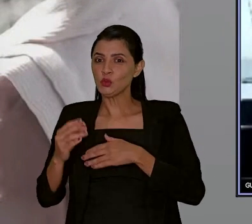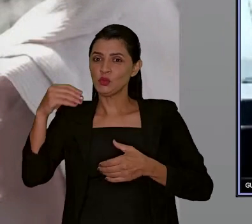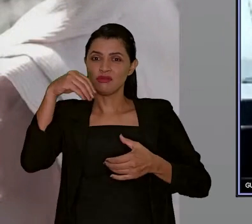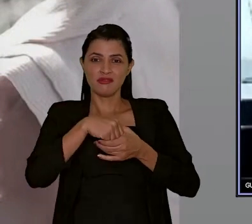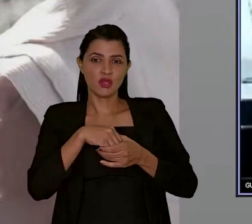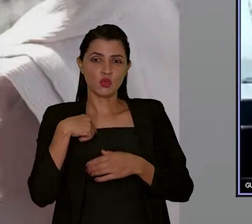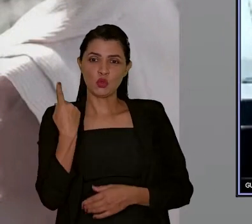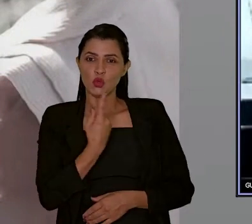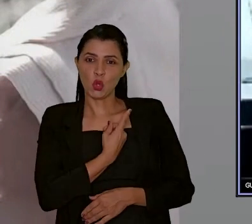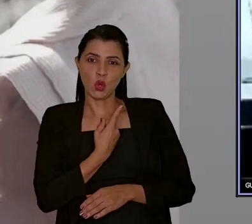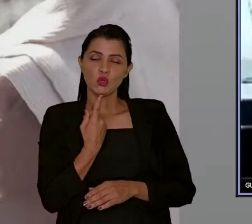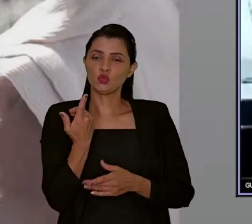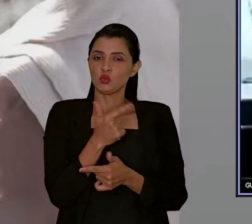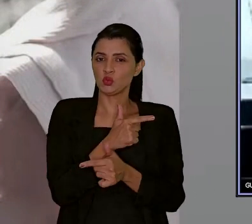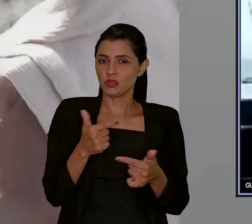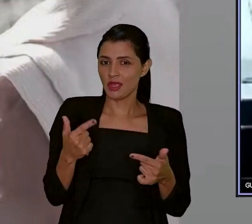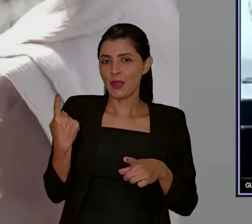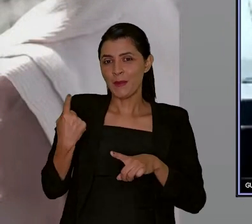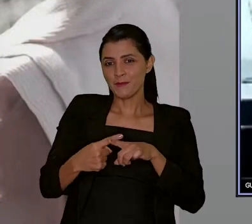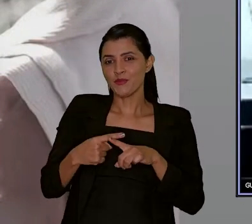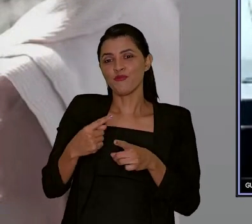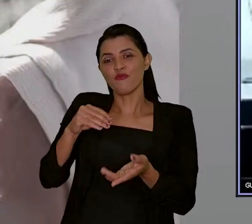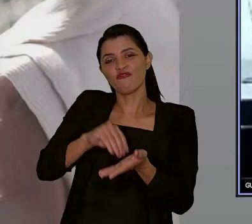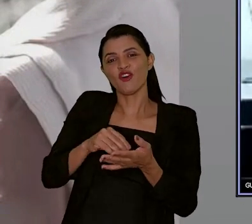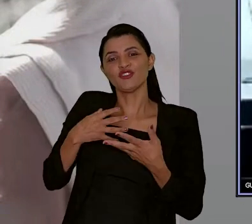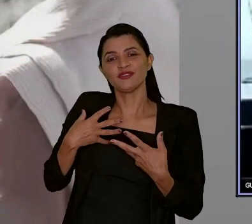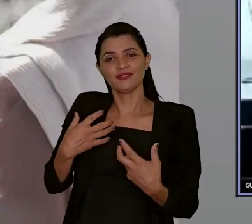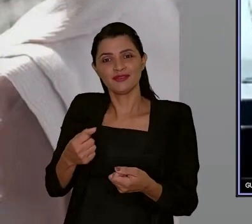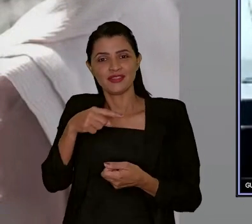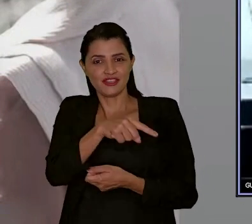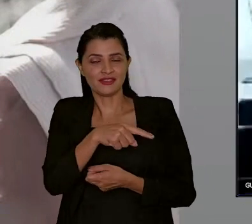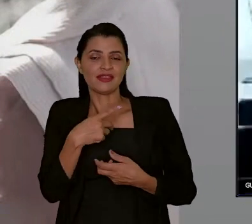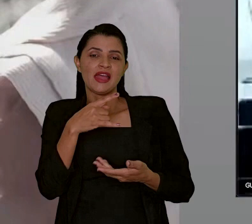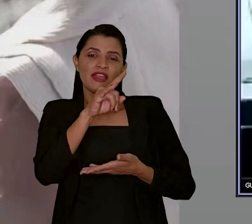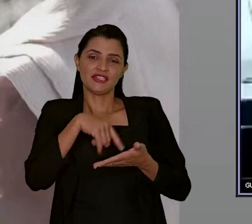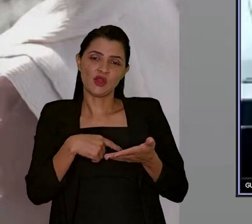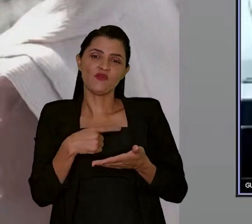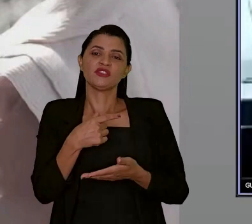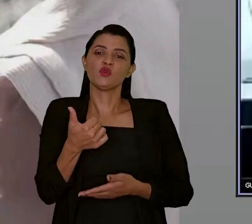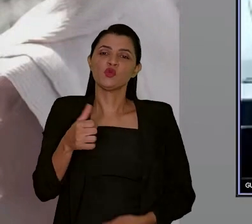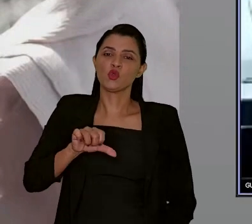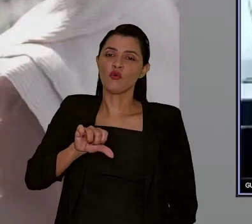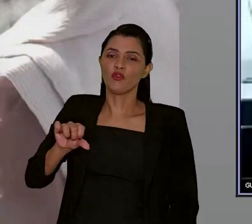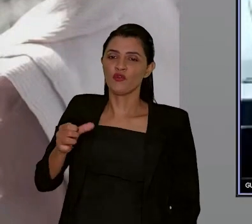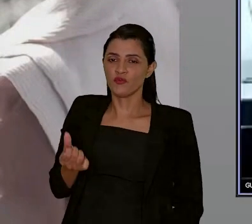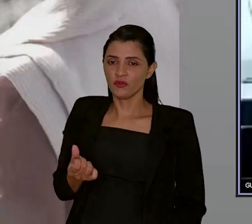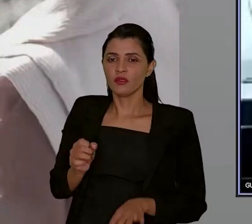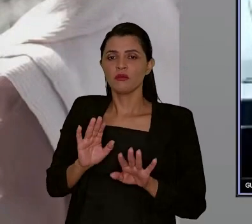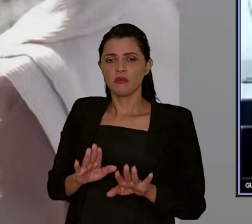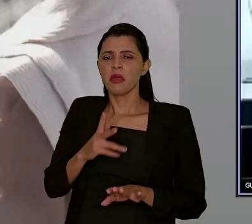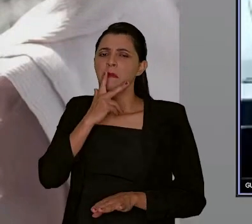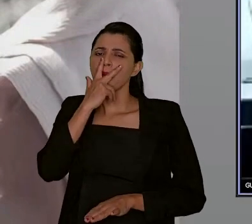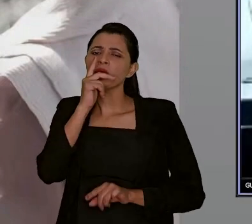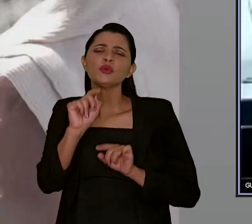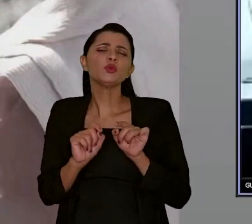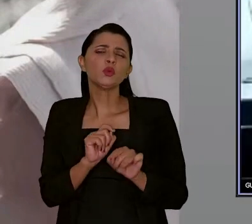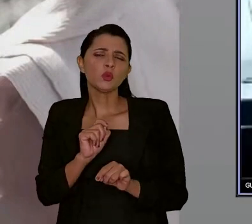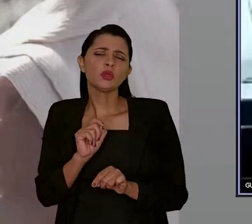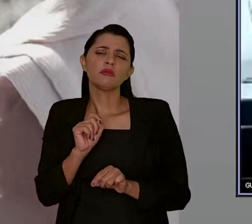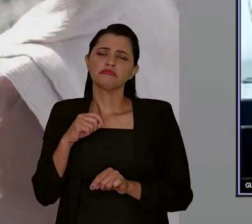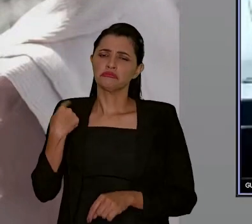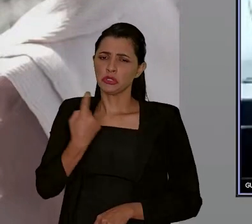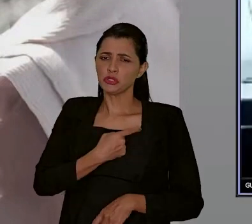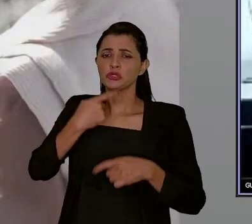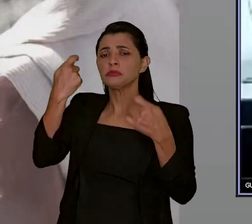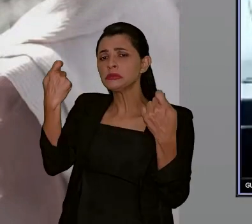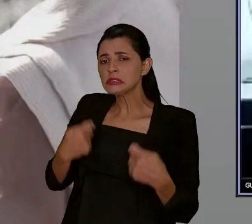por falta de adesão à Convenção de 96, mas que me parece que nós precisamos